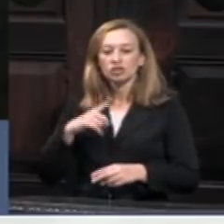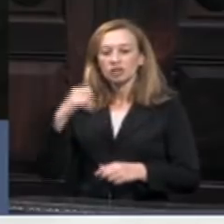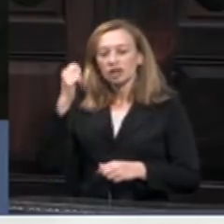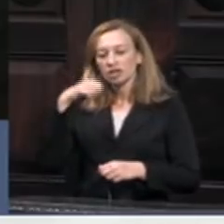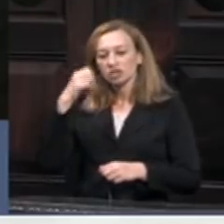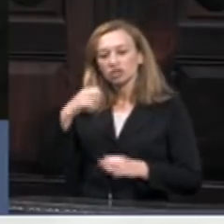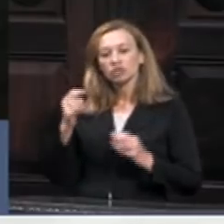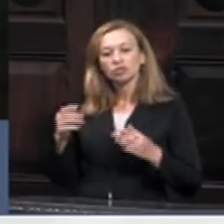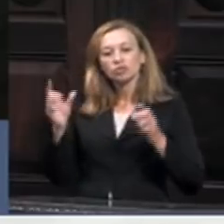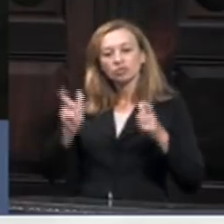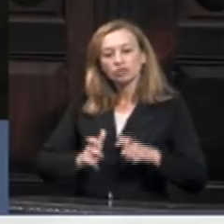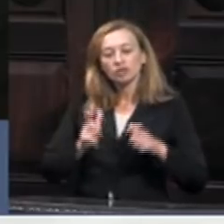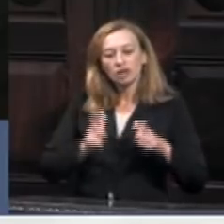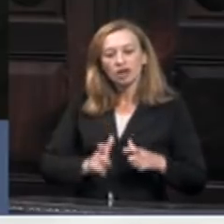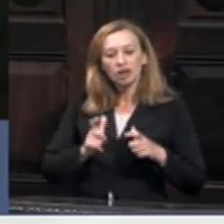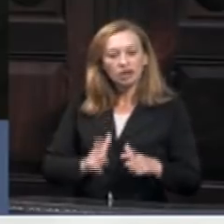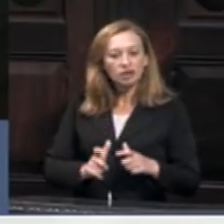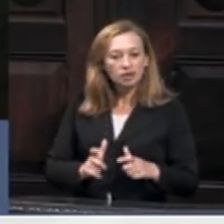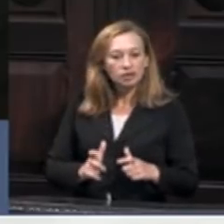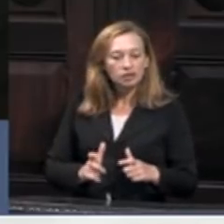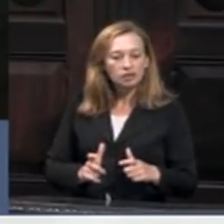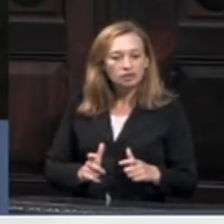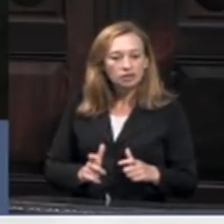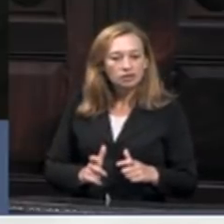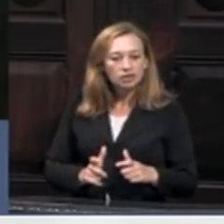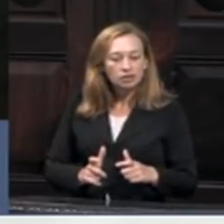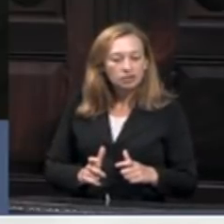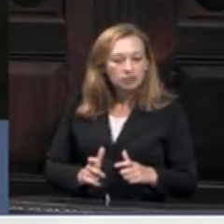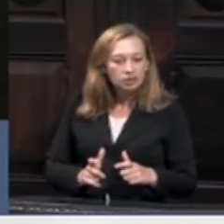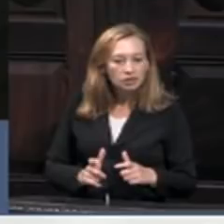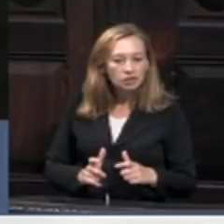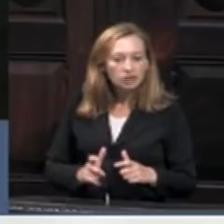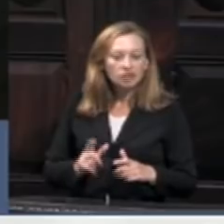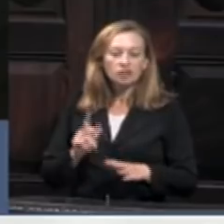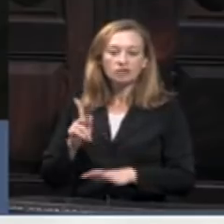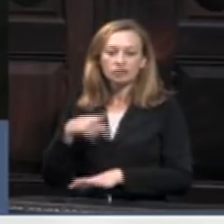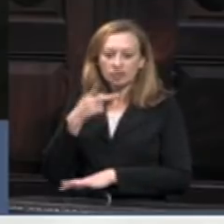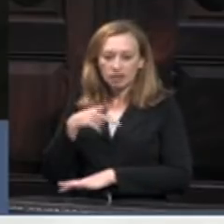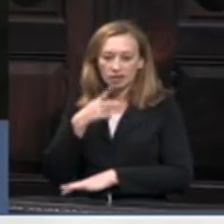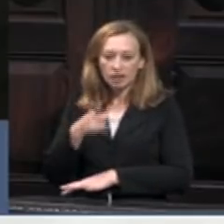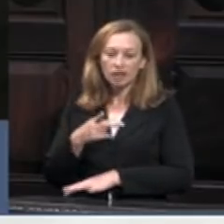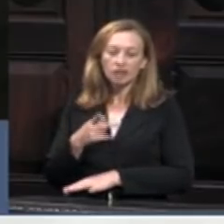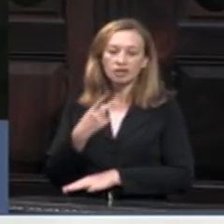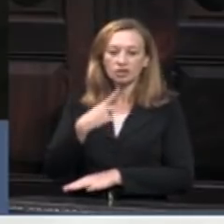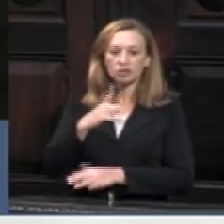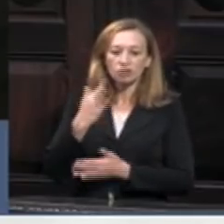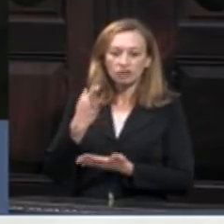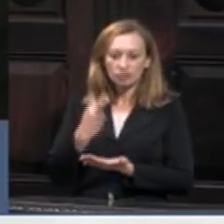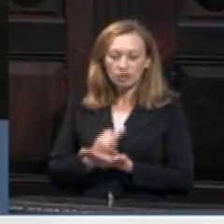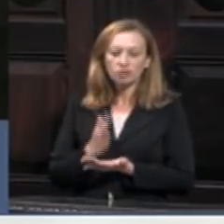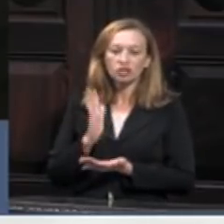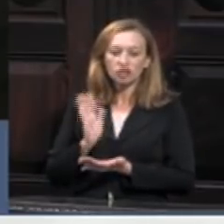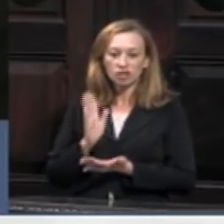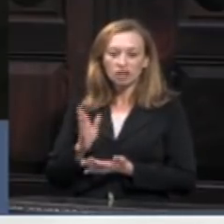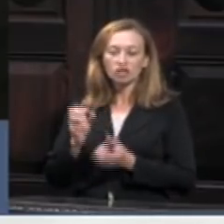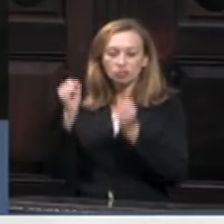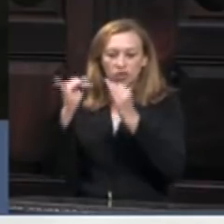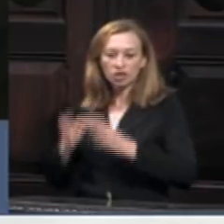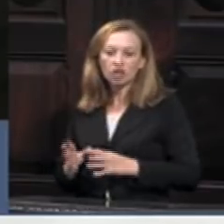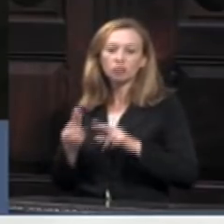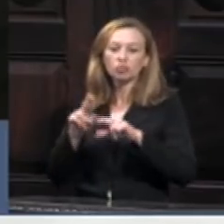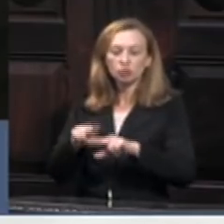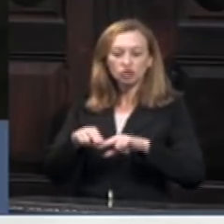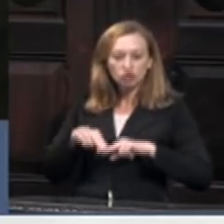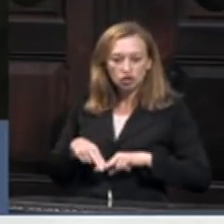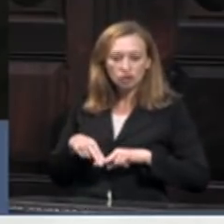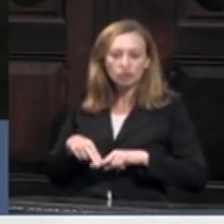expressão. Parabéns. E o Globo e o Extra já noticiaram e dizer que a sua ausência é justificada porque estava cuidando do orçamento, mas